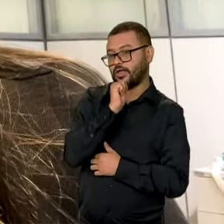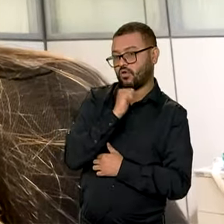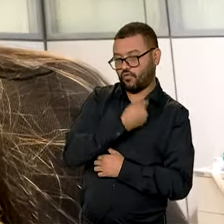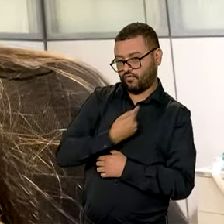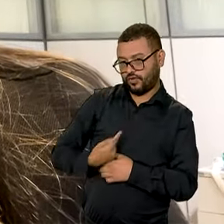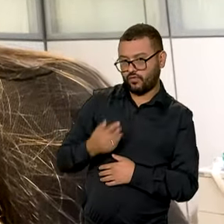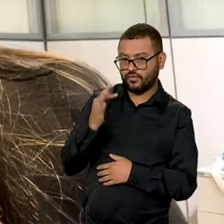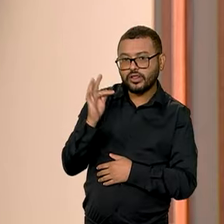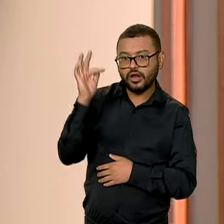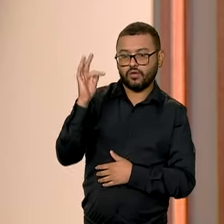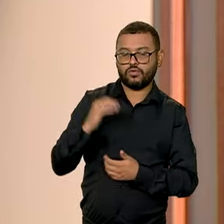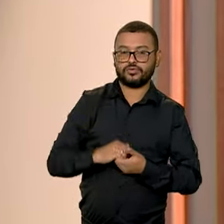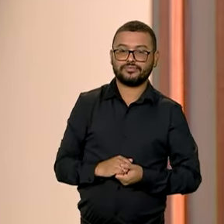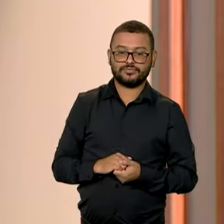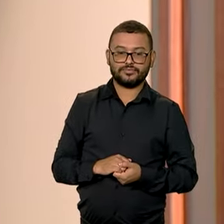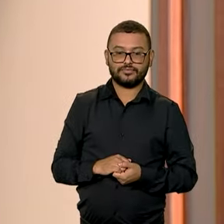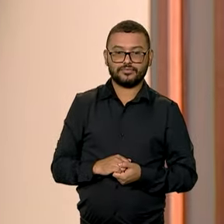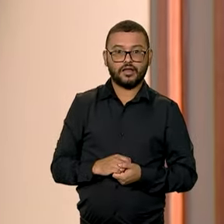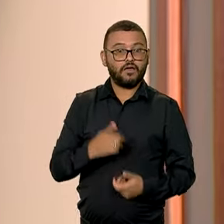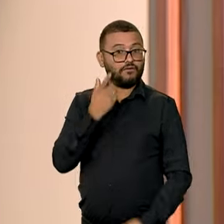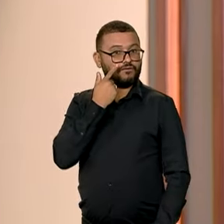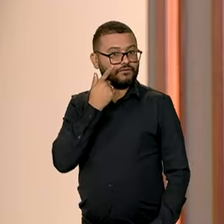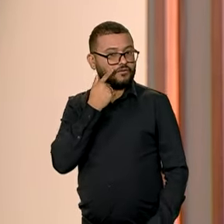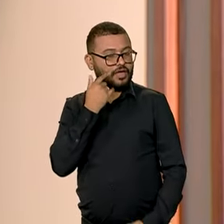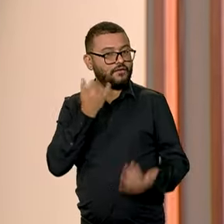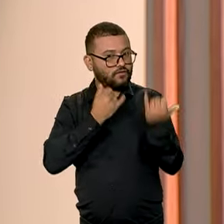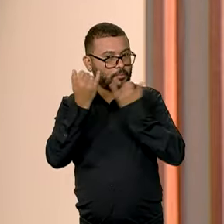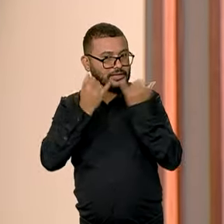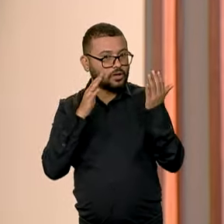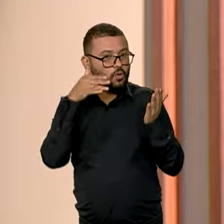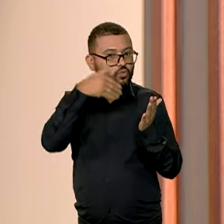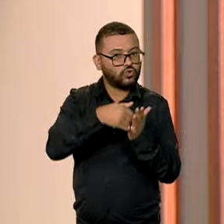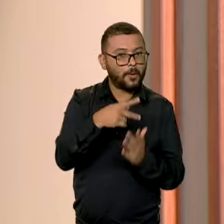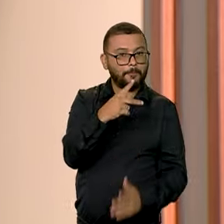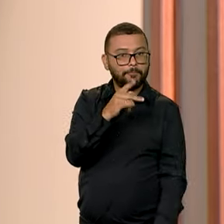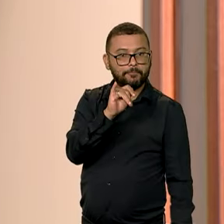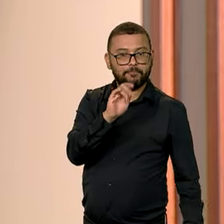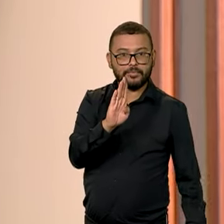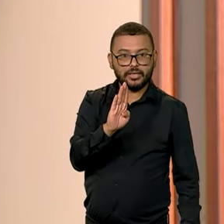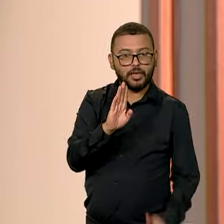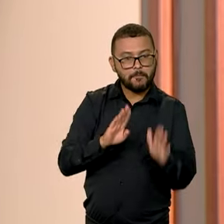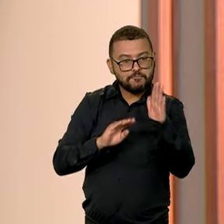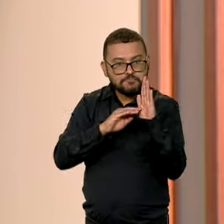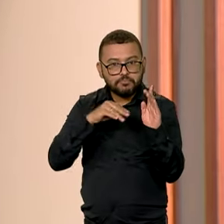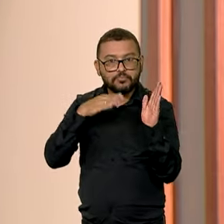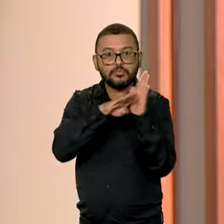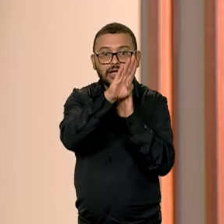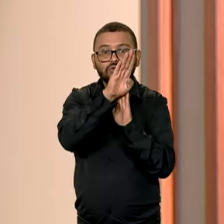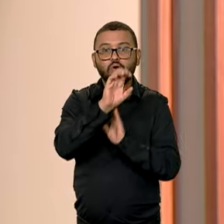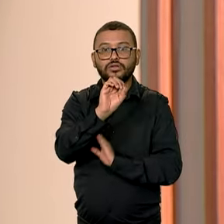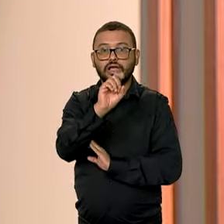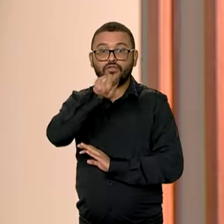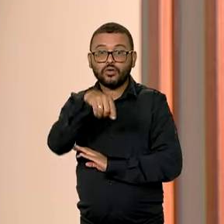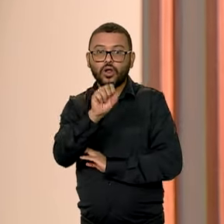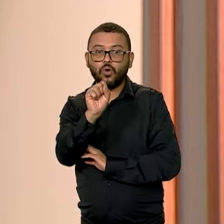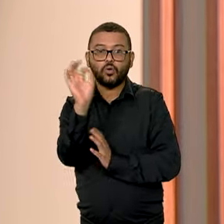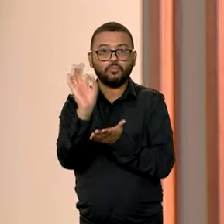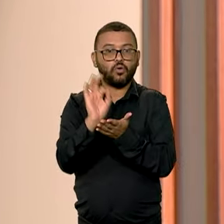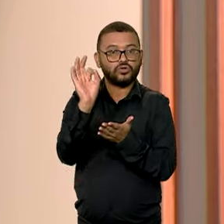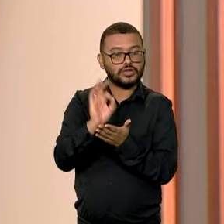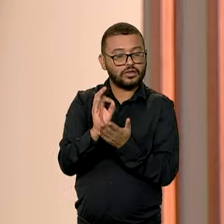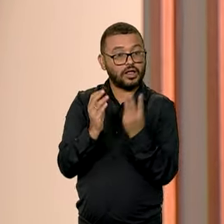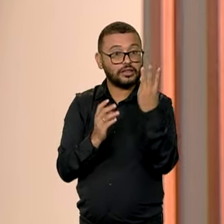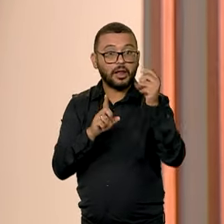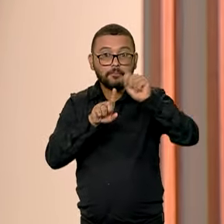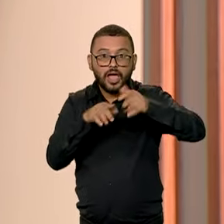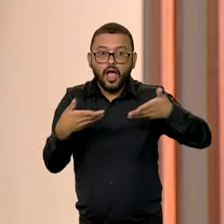governo federal. E olha, uma última informação, o PIB avançou 0,8% no primeiro